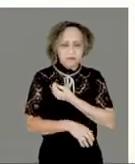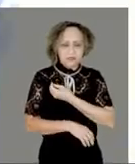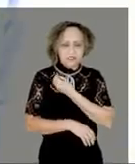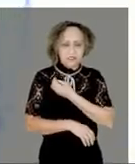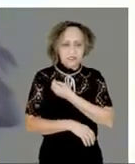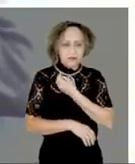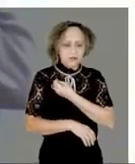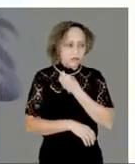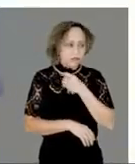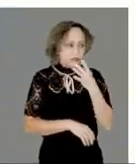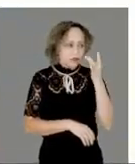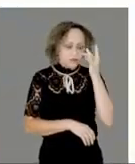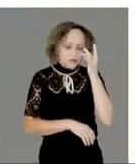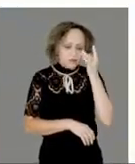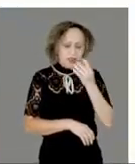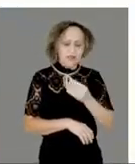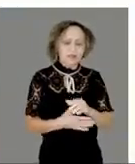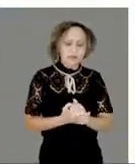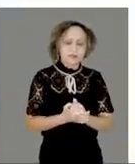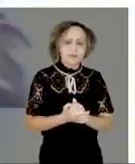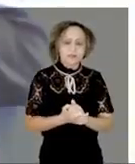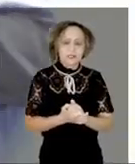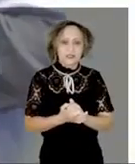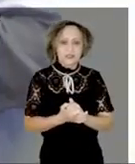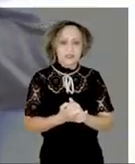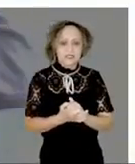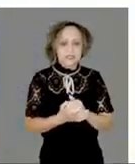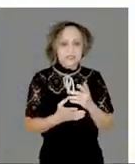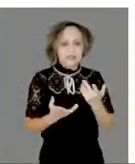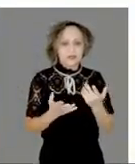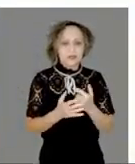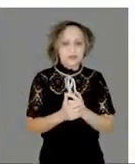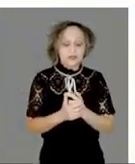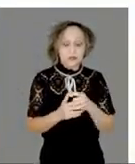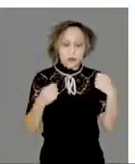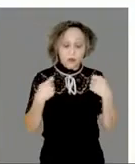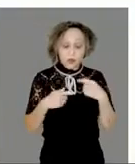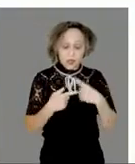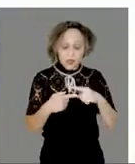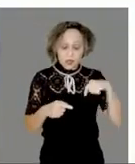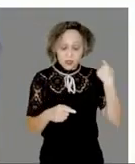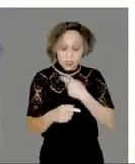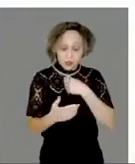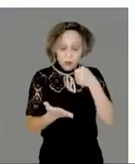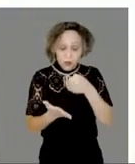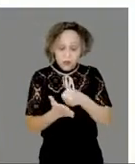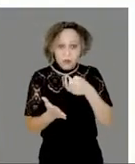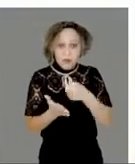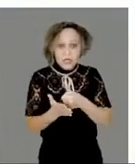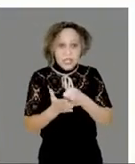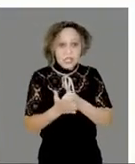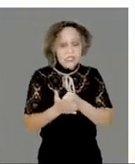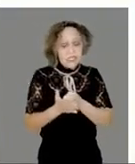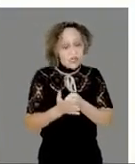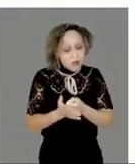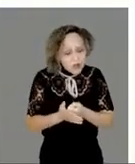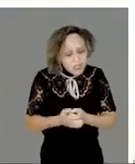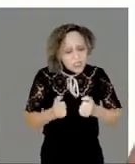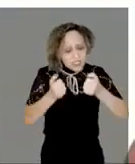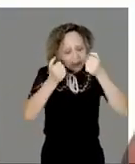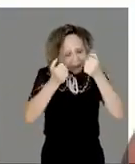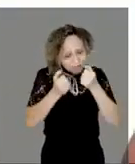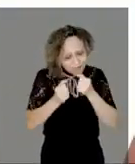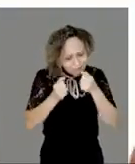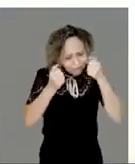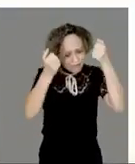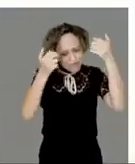eleição, vai eleição, passa eleição, vai eleição, e a gente não consegue mudar a história do Brasil, mesmo elegendo um